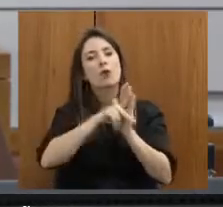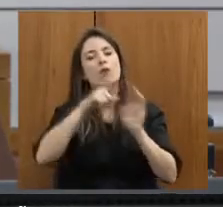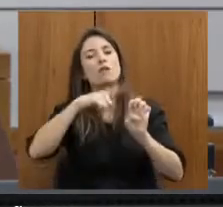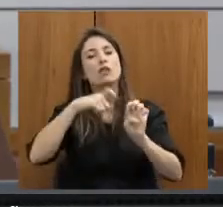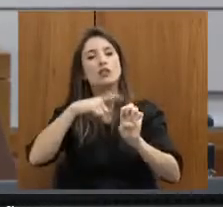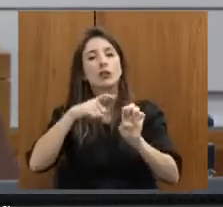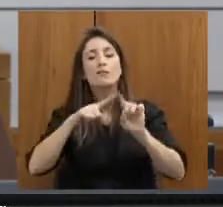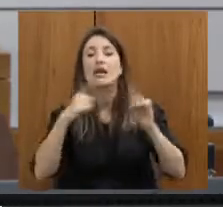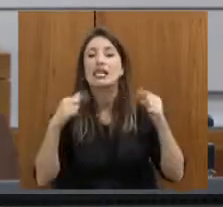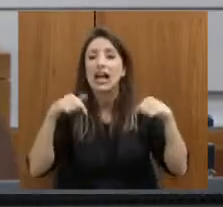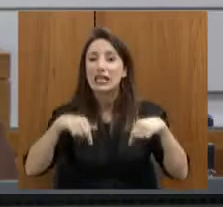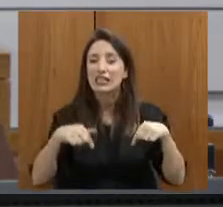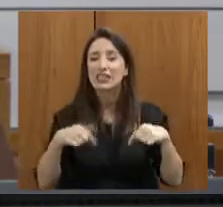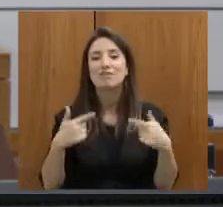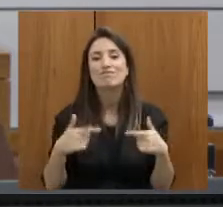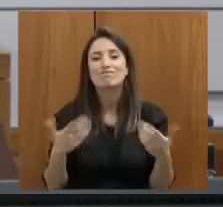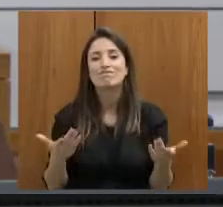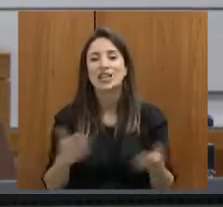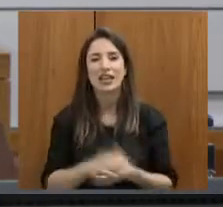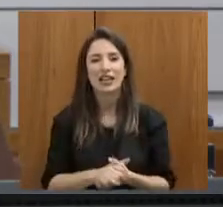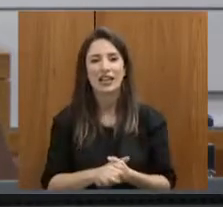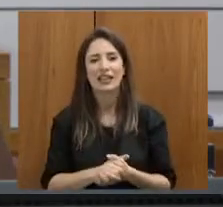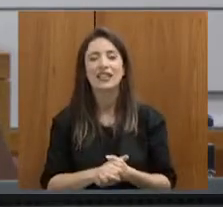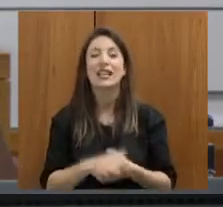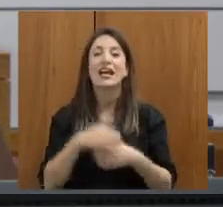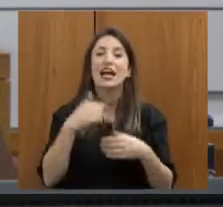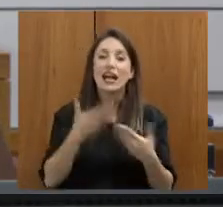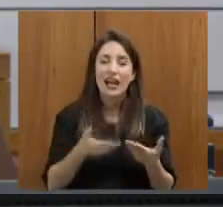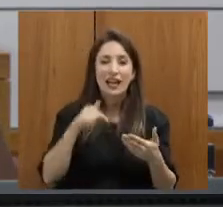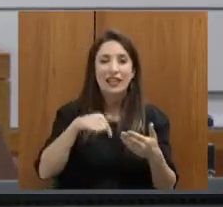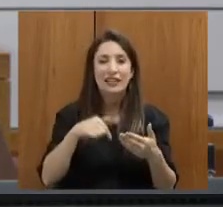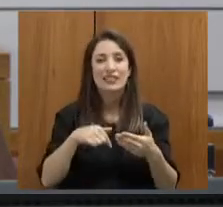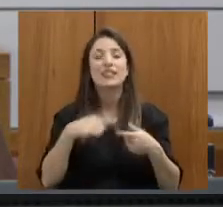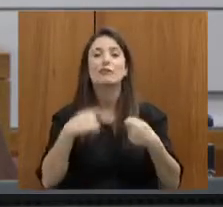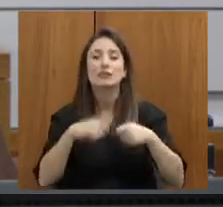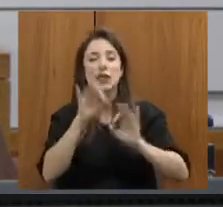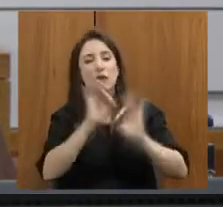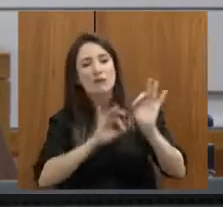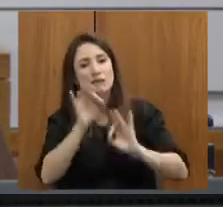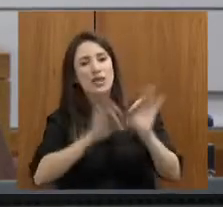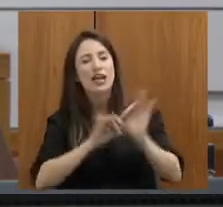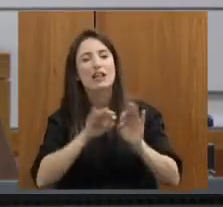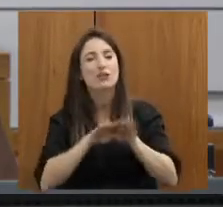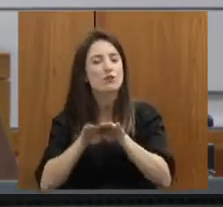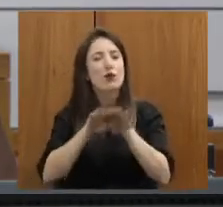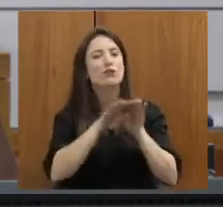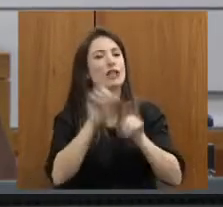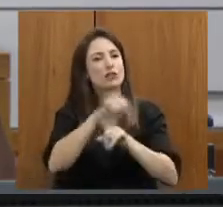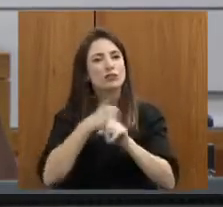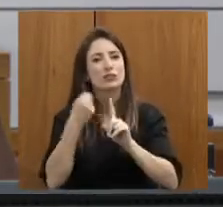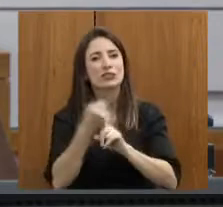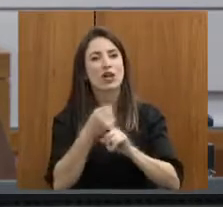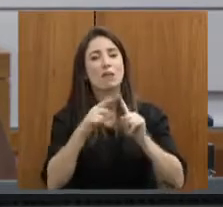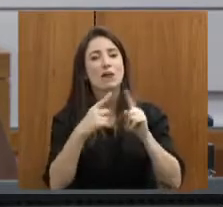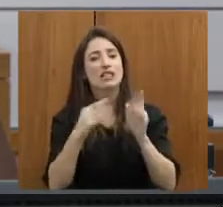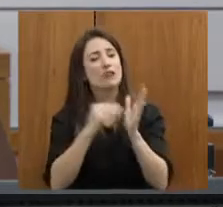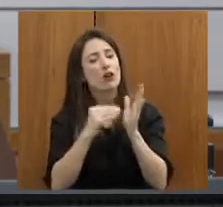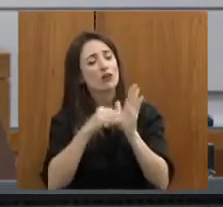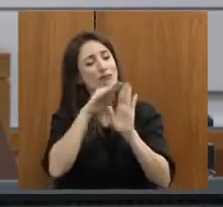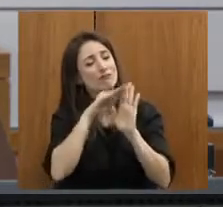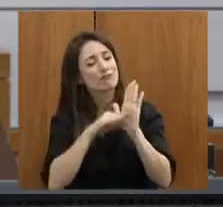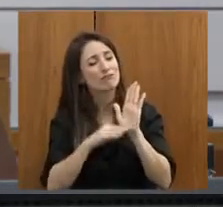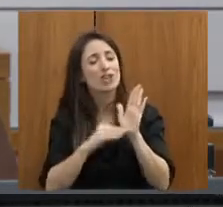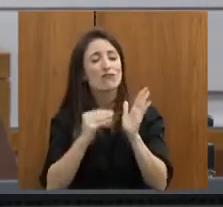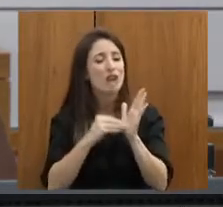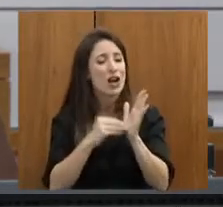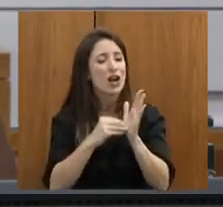né bem em Belo Horizonte eu não voltar Belo Horizonte o plano Municipal de promoção da Igualdade racial tem quase nada né setor quase que nada não nesse